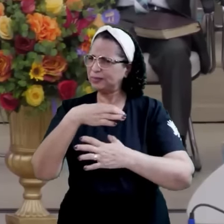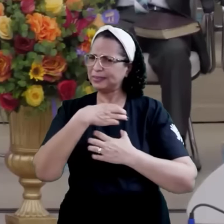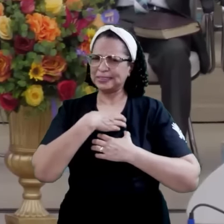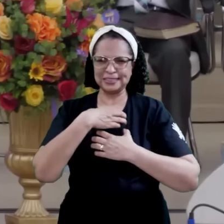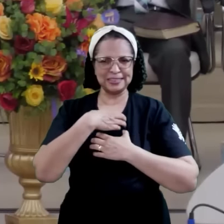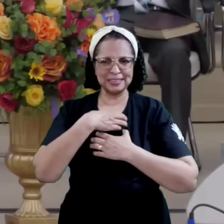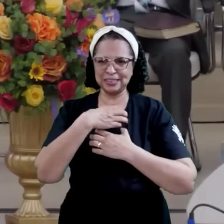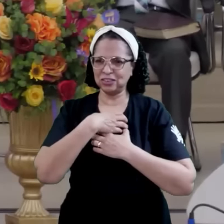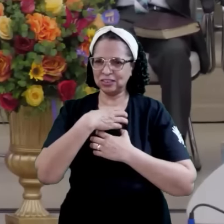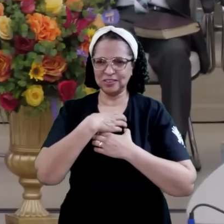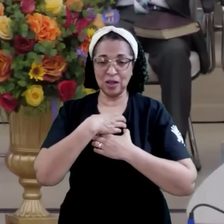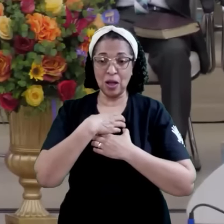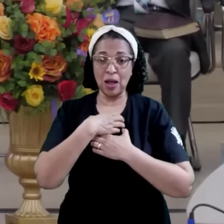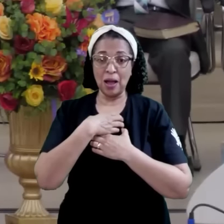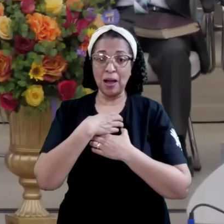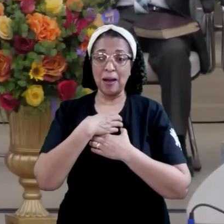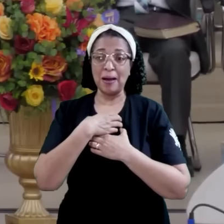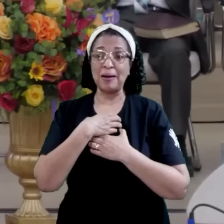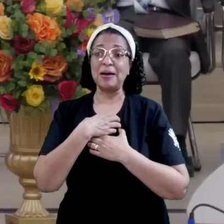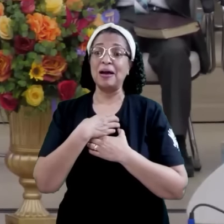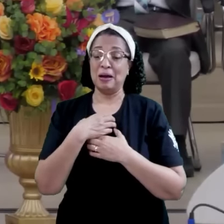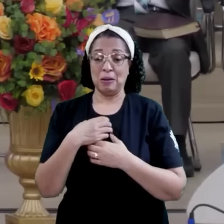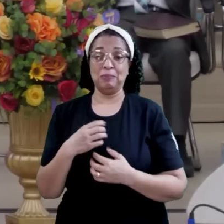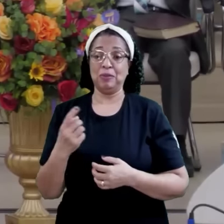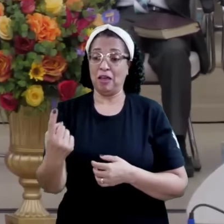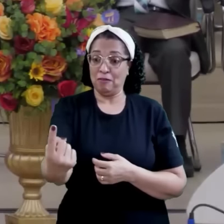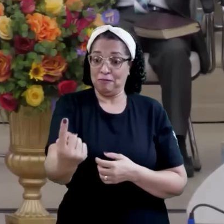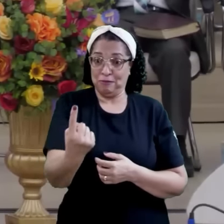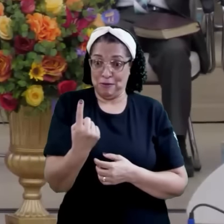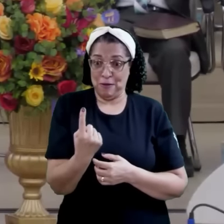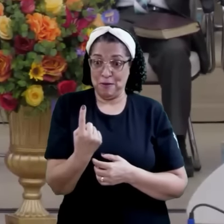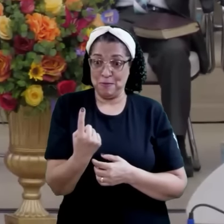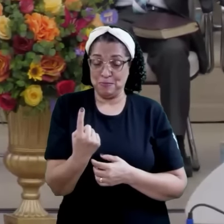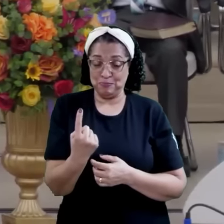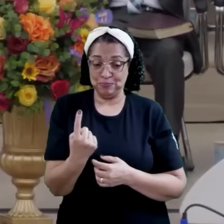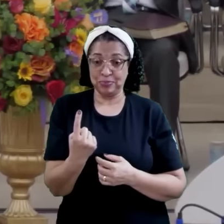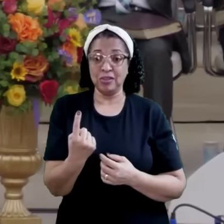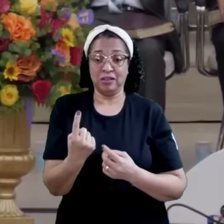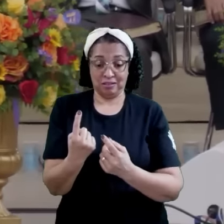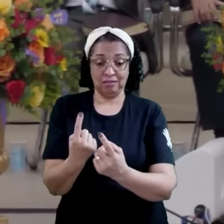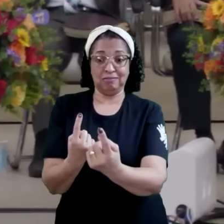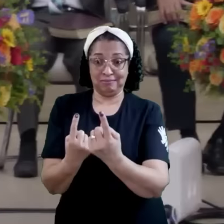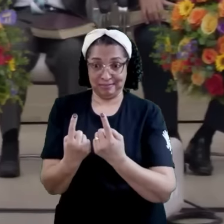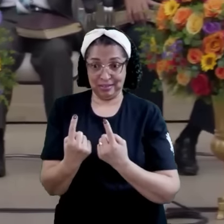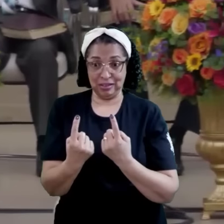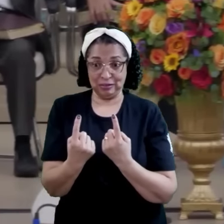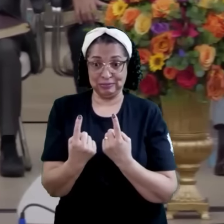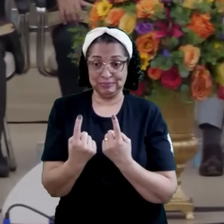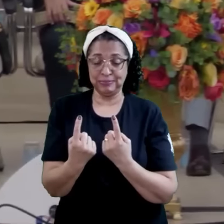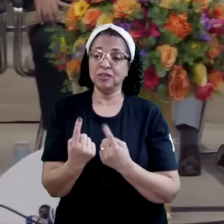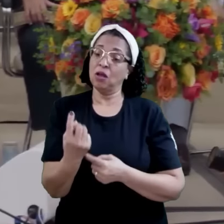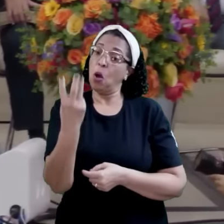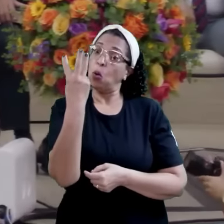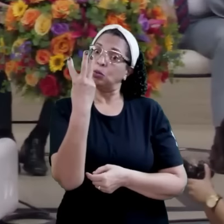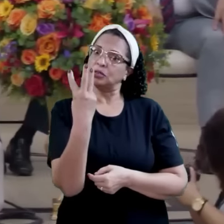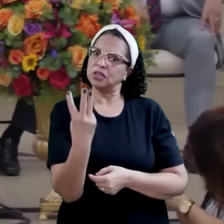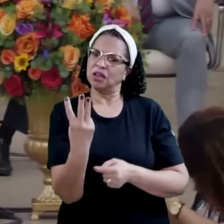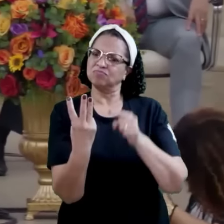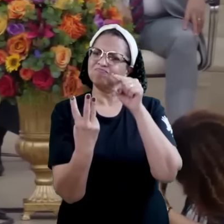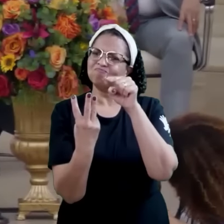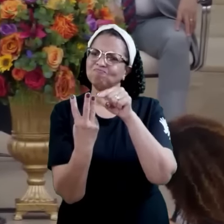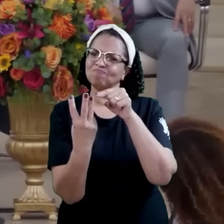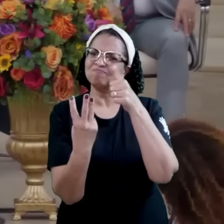e filha pai e filha Eita tem Vitória que não tá na mão do